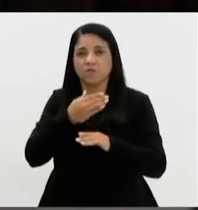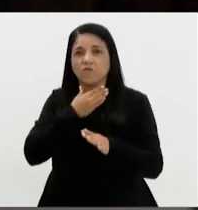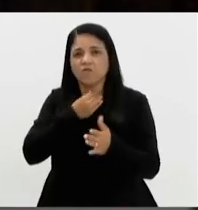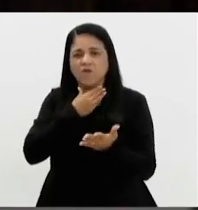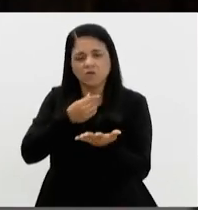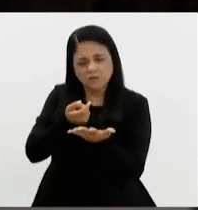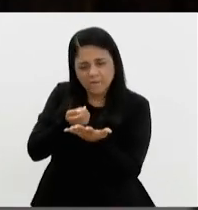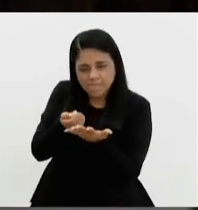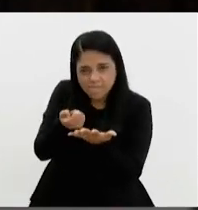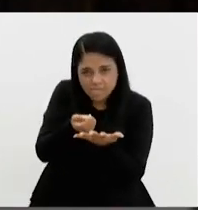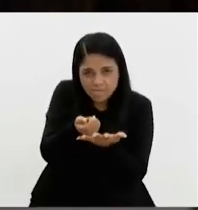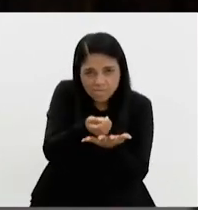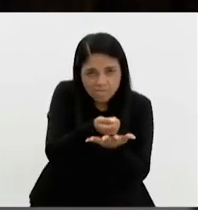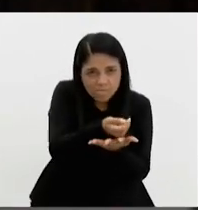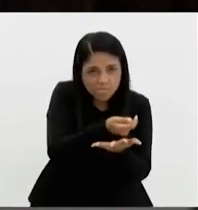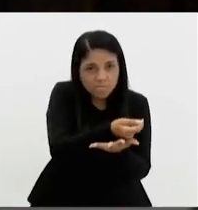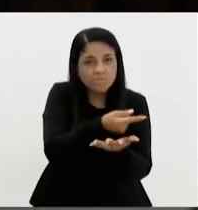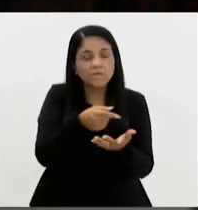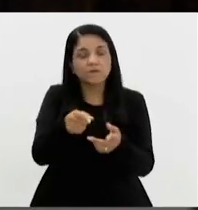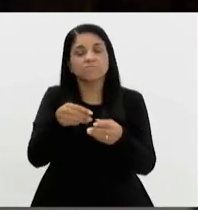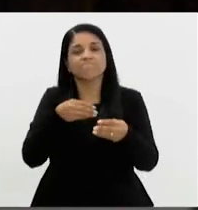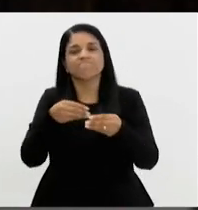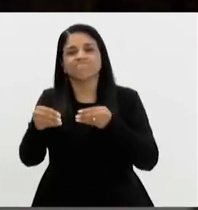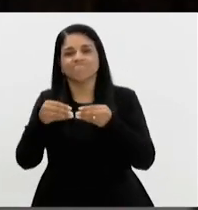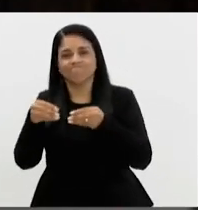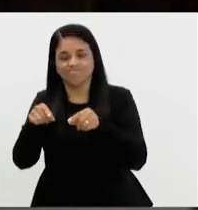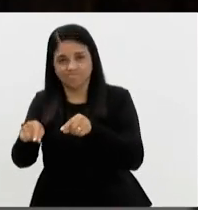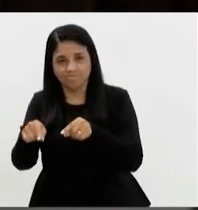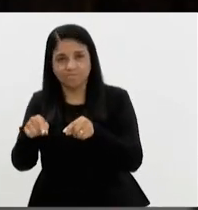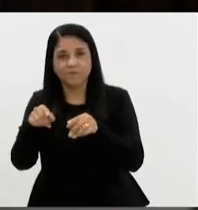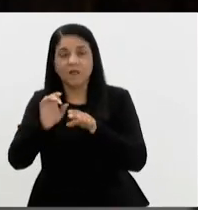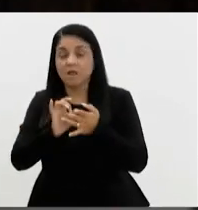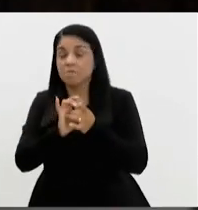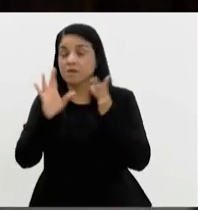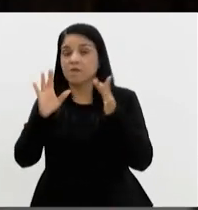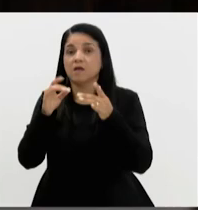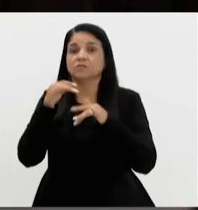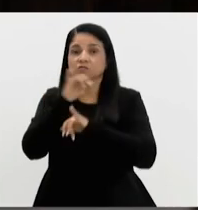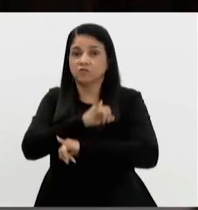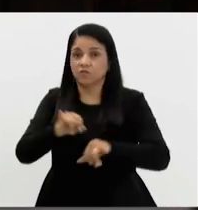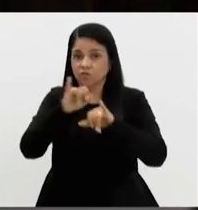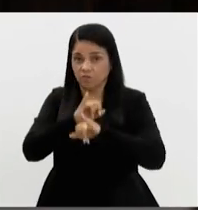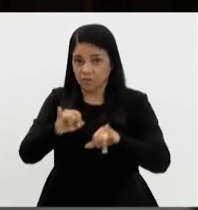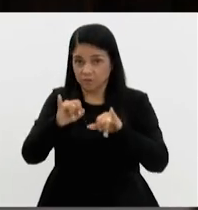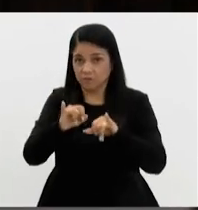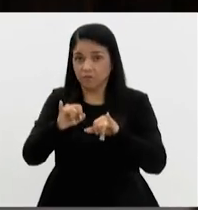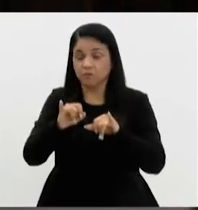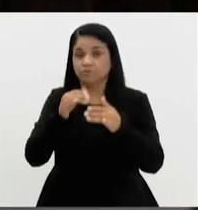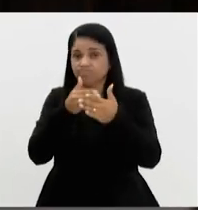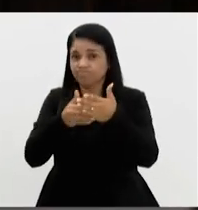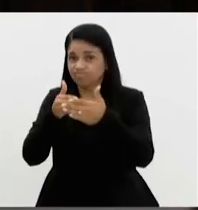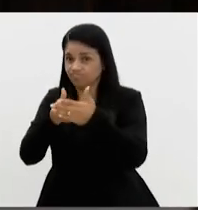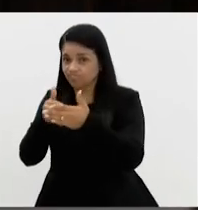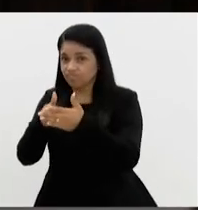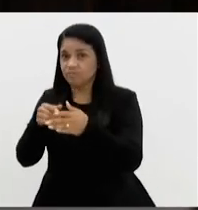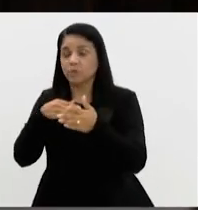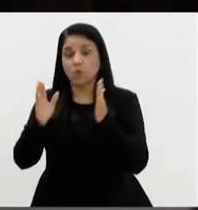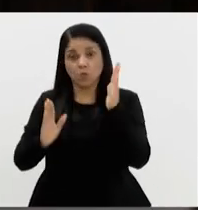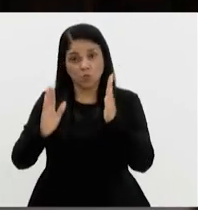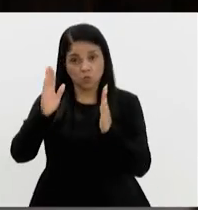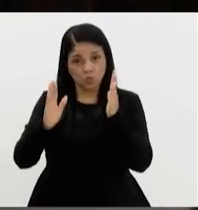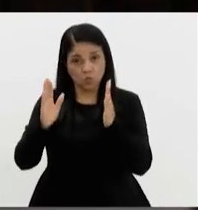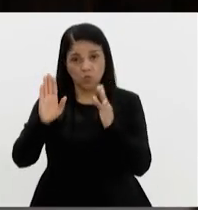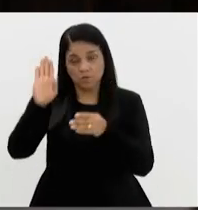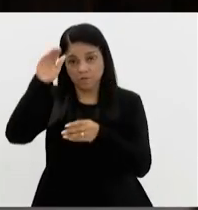portanto vulnera o direito coletivo à liberdade de informação isso por si só Considerando o curto prazo do processo eleitoral é uma